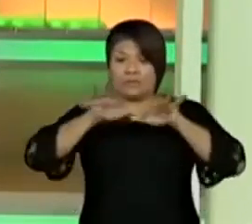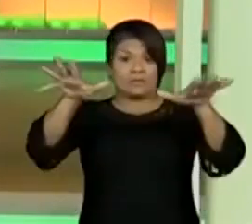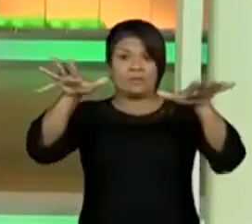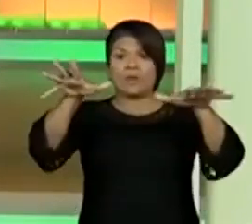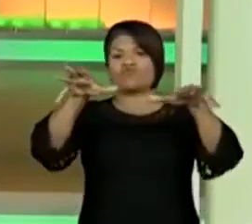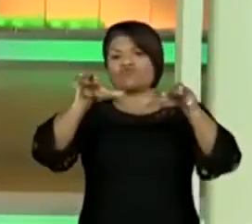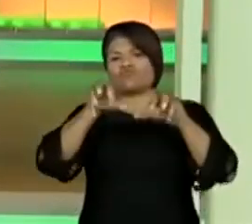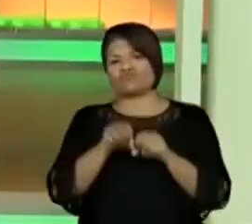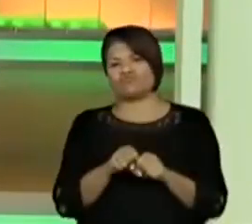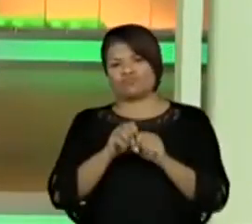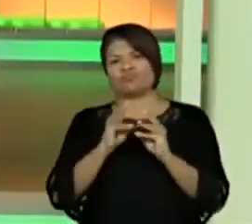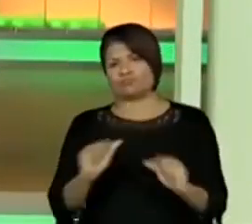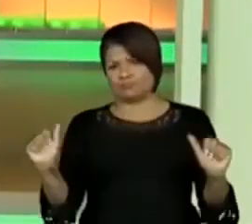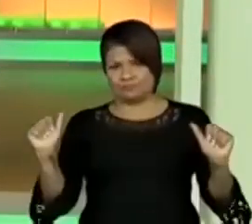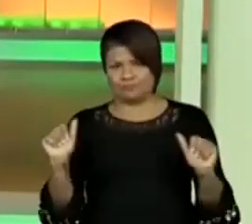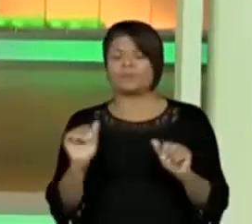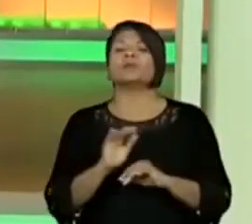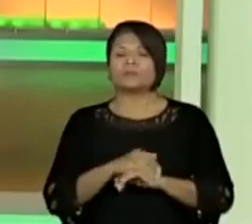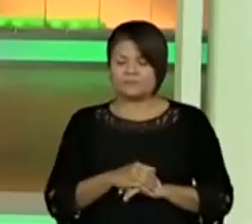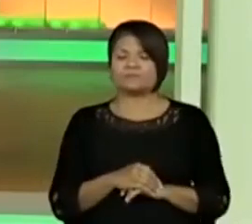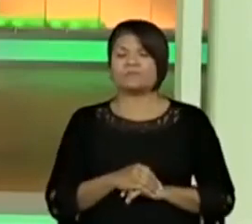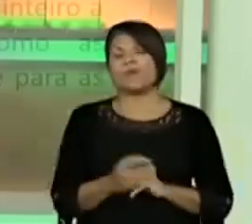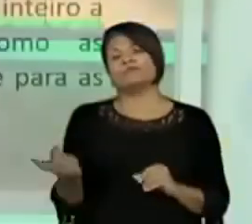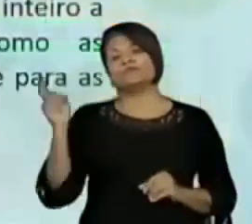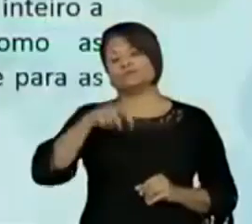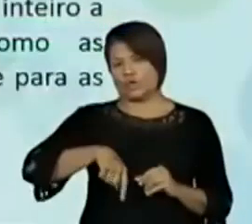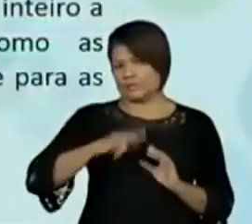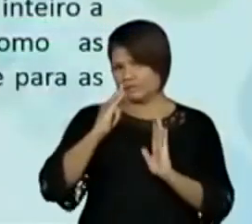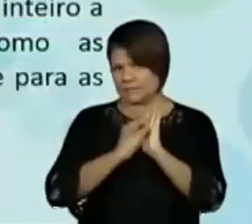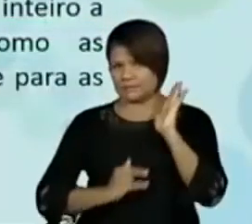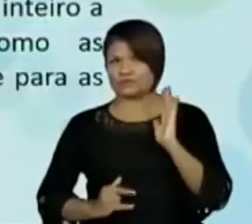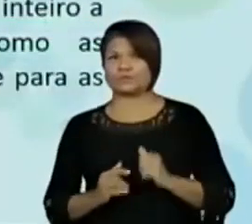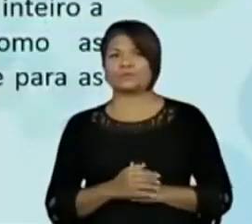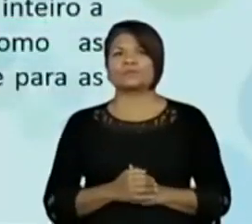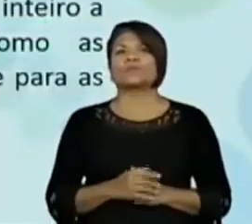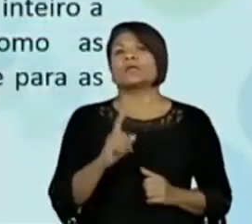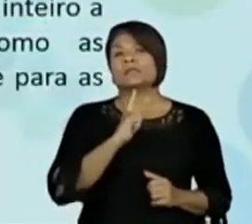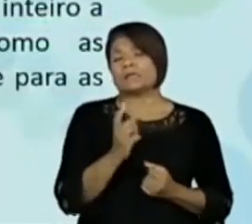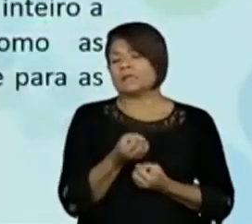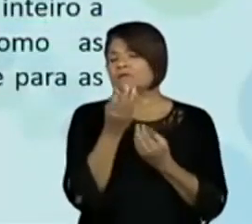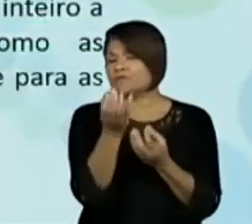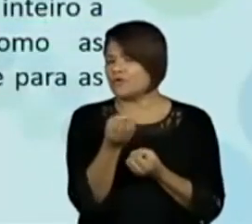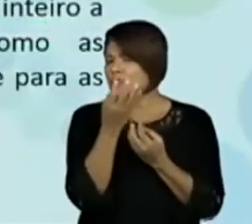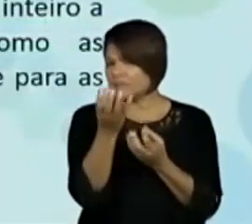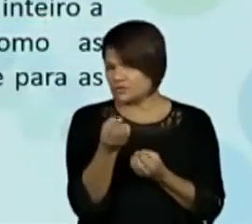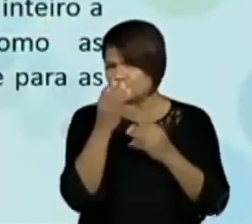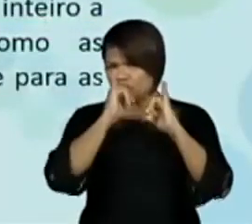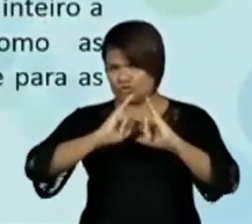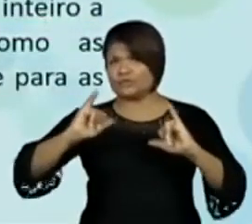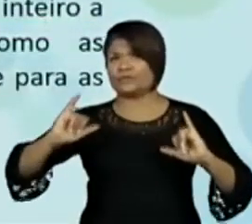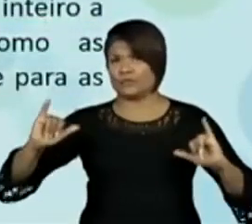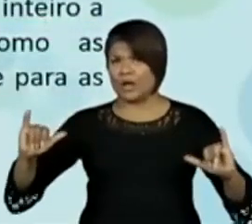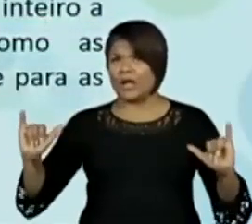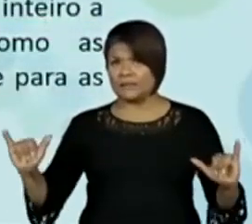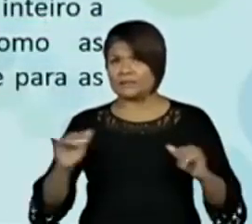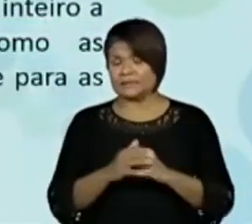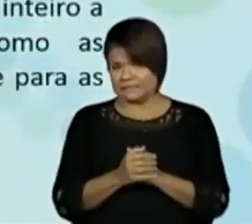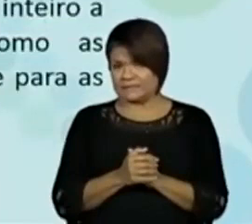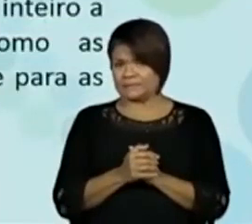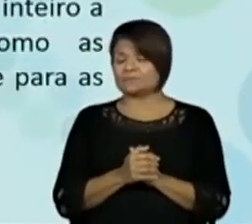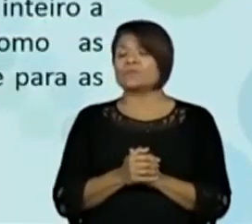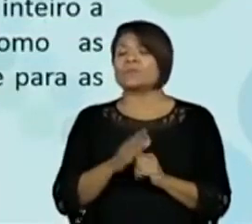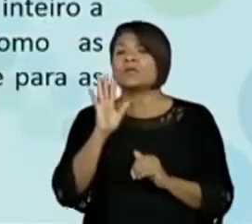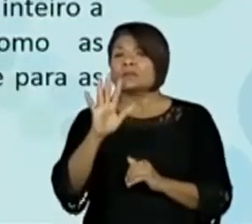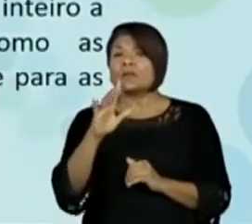passe. Mas vamos voltar para o nosso texto. Informações divulgadas pela pasta indicam que as